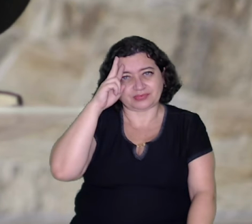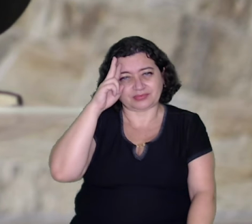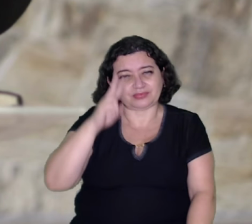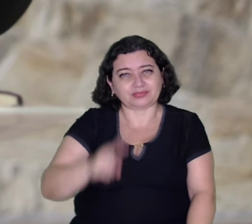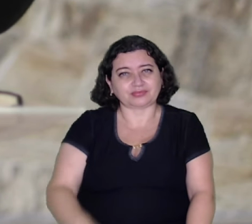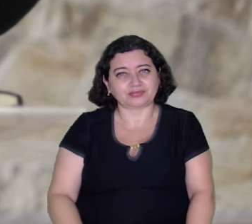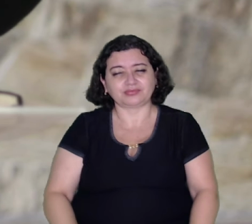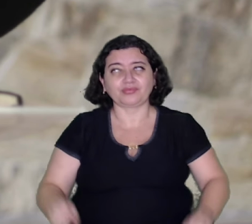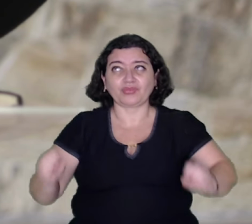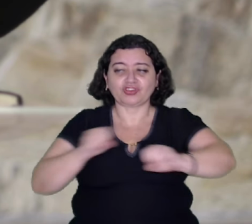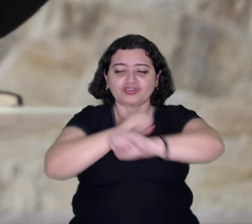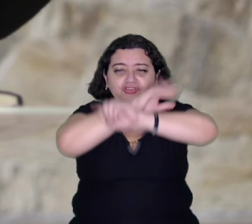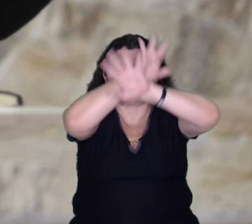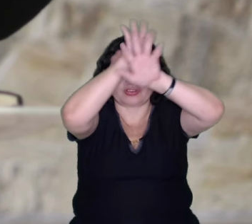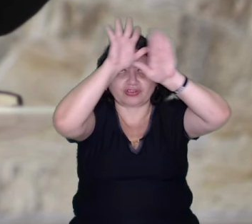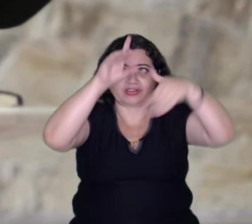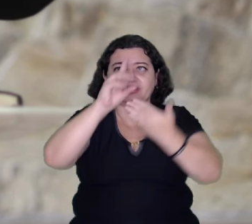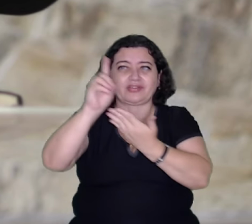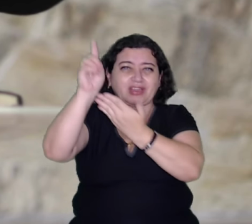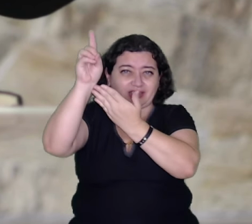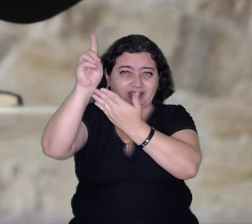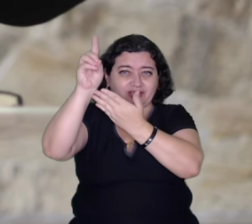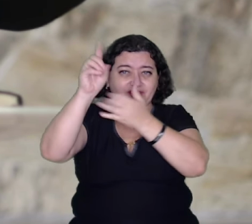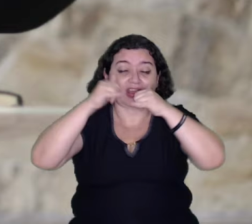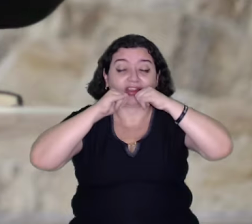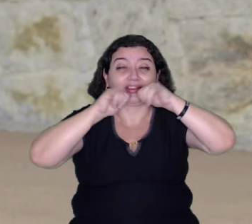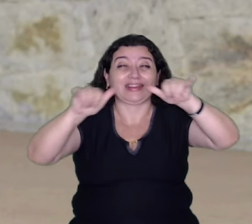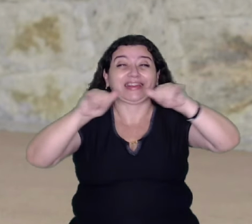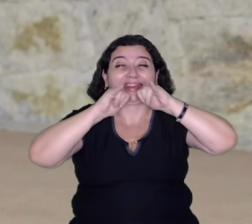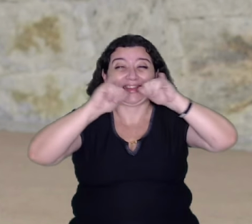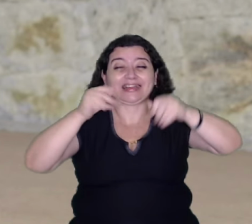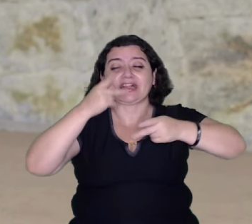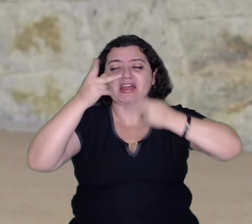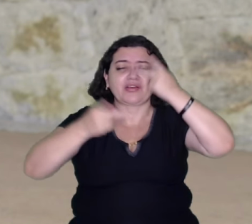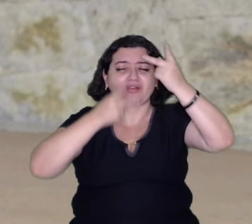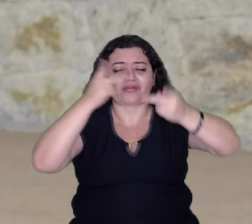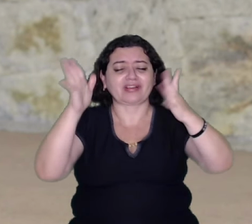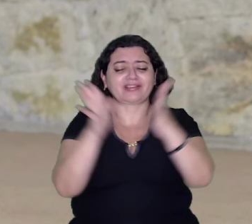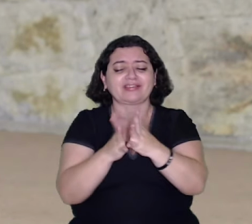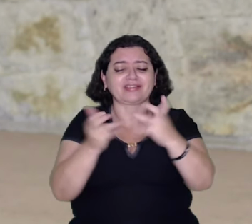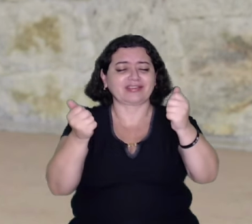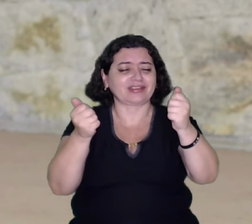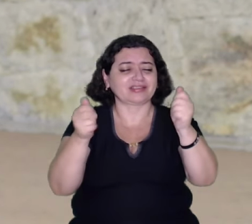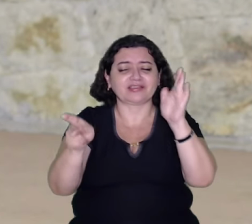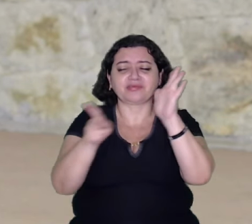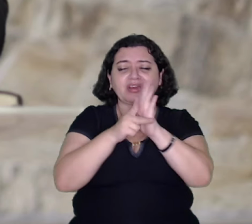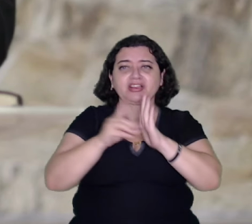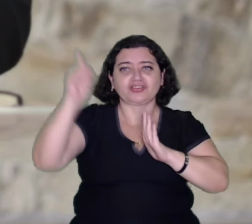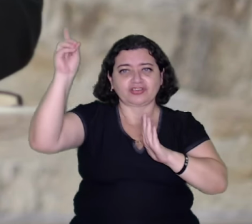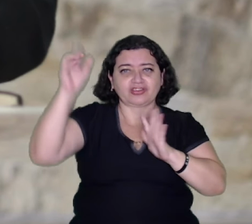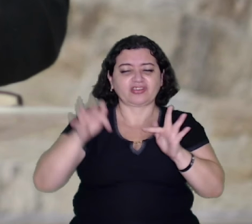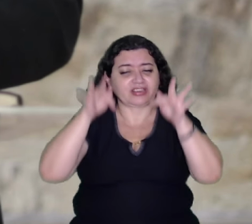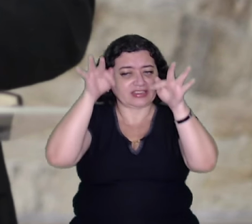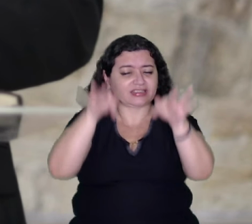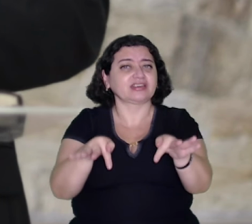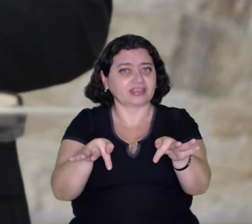E glorificar a Deus. E declarar e falar das maravilhas de Deus. Estou encerrando,